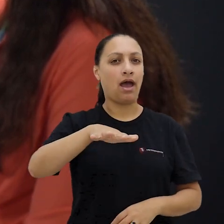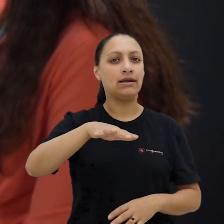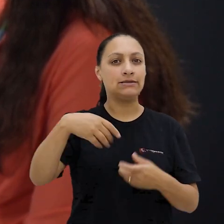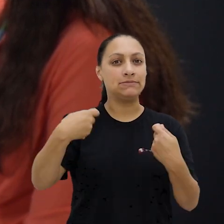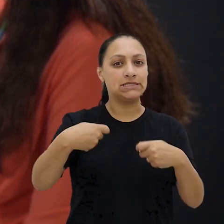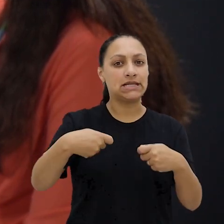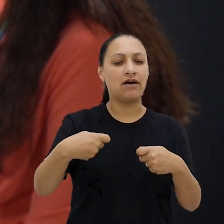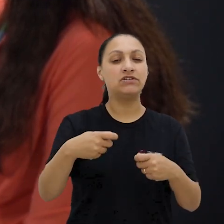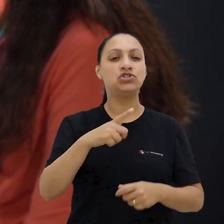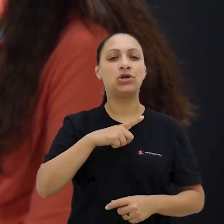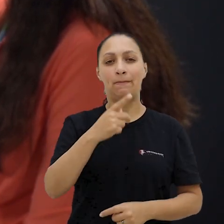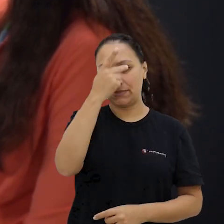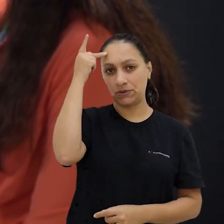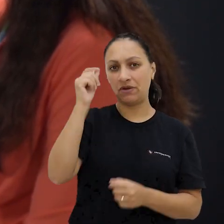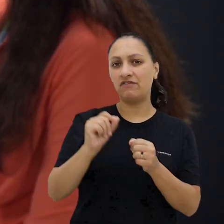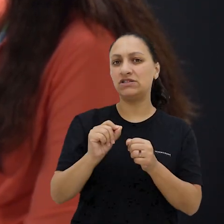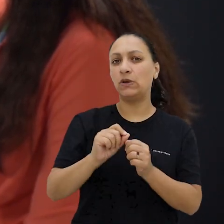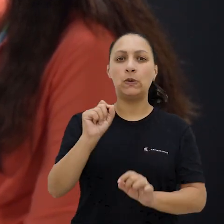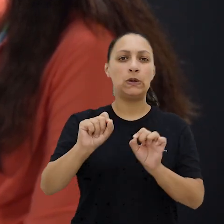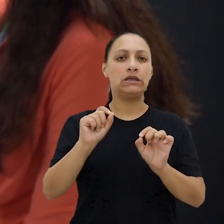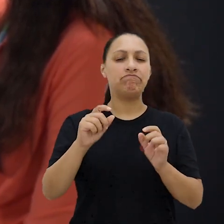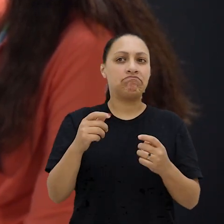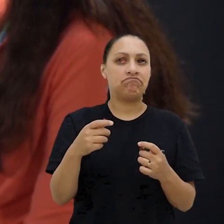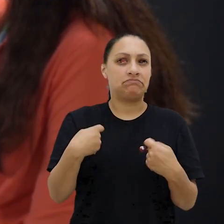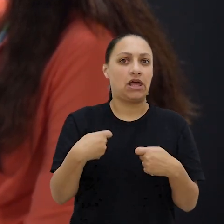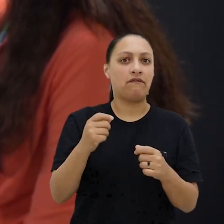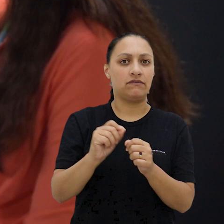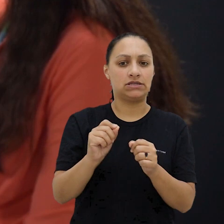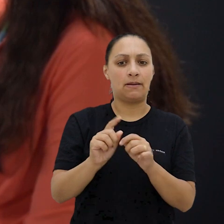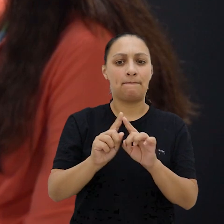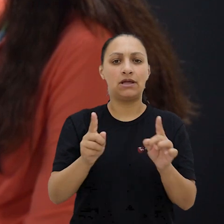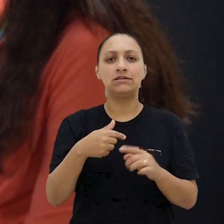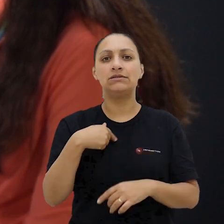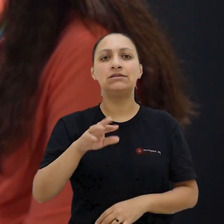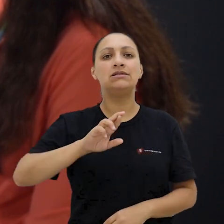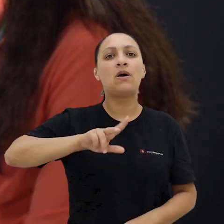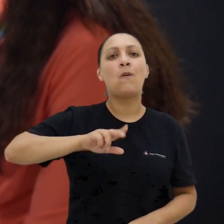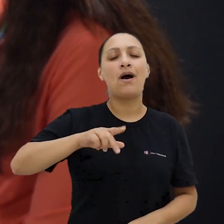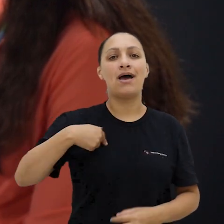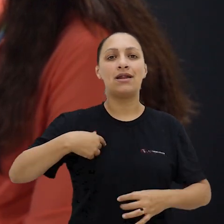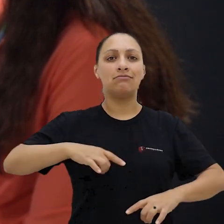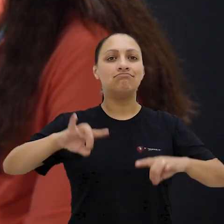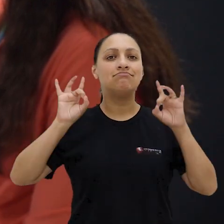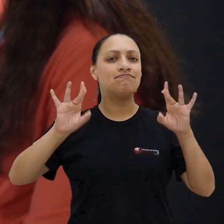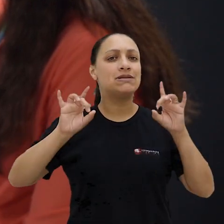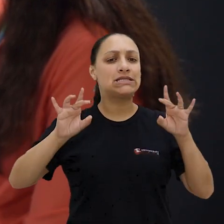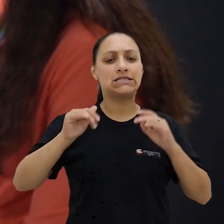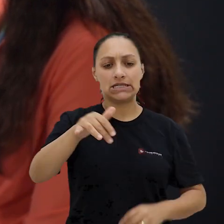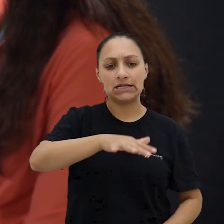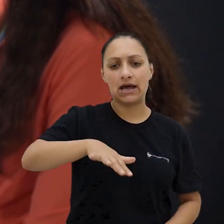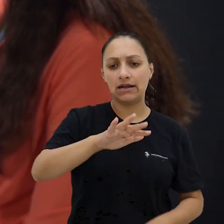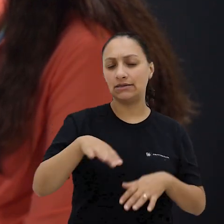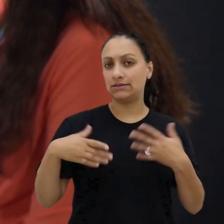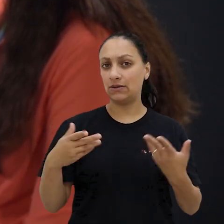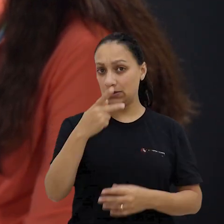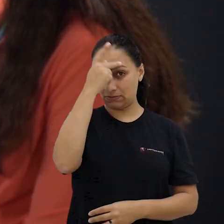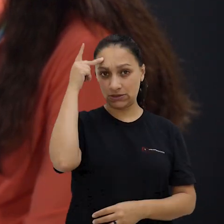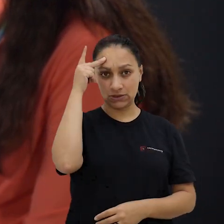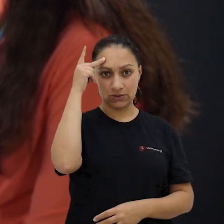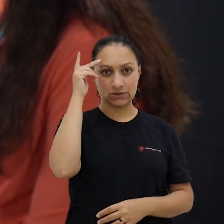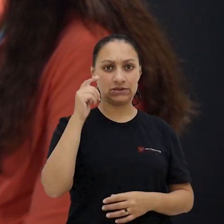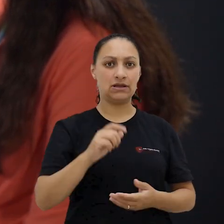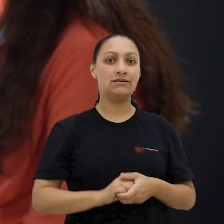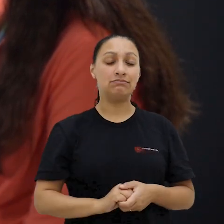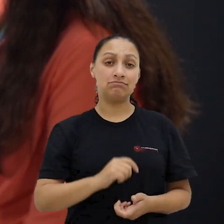vezes fazia porque tinha que fazer, não necessariamente porque era especialista naquilo ali, E, pasmem, né, as pessoas eram especialistas em